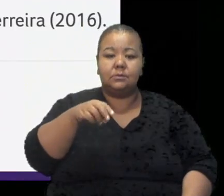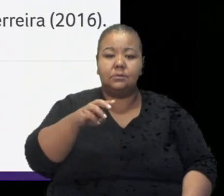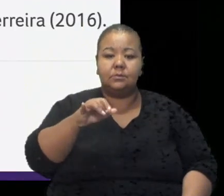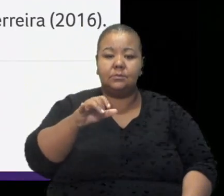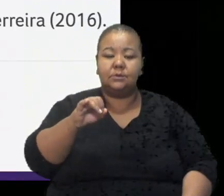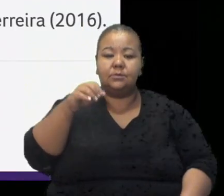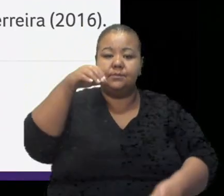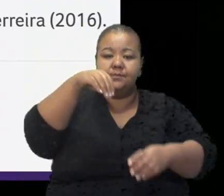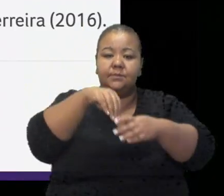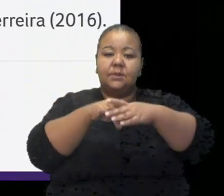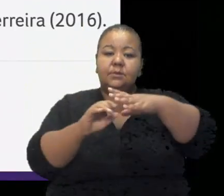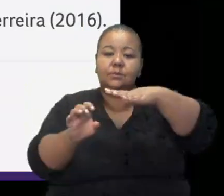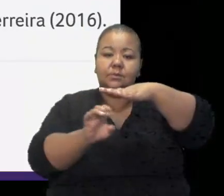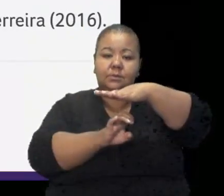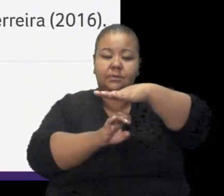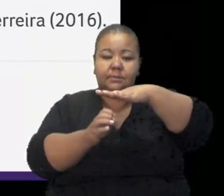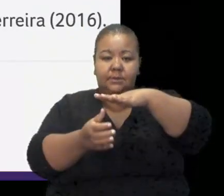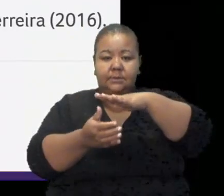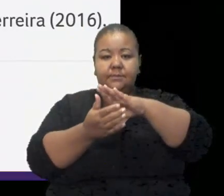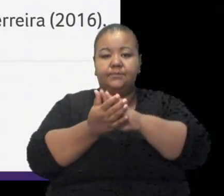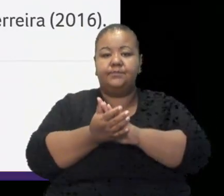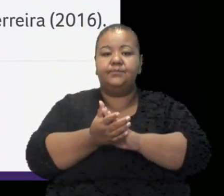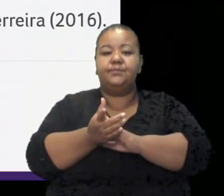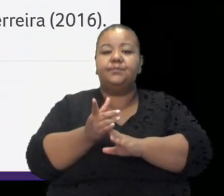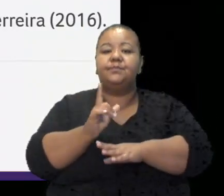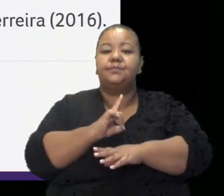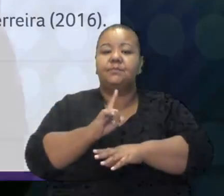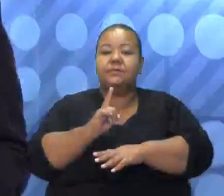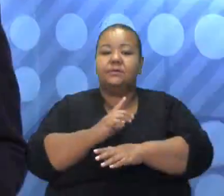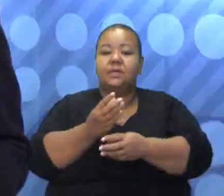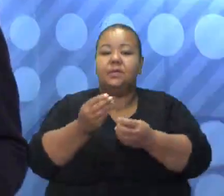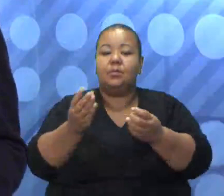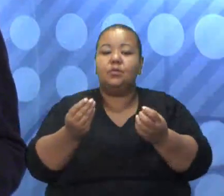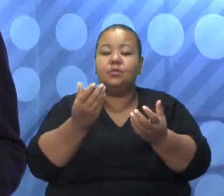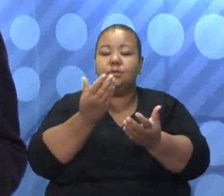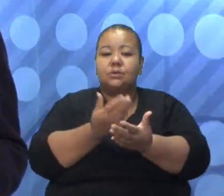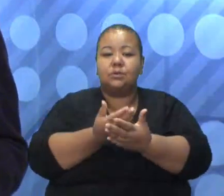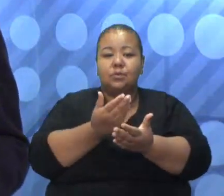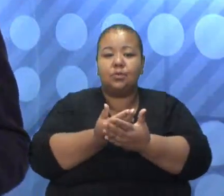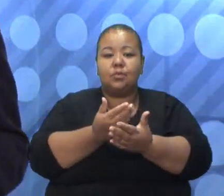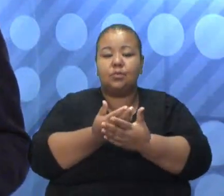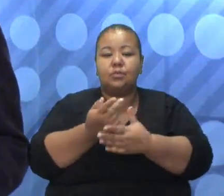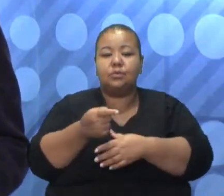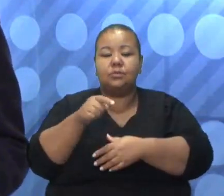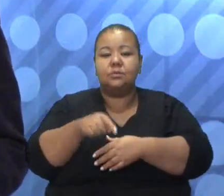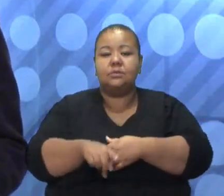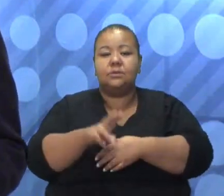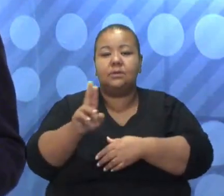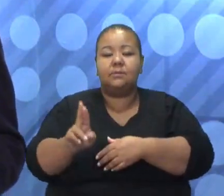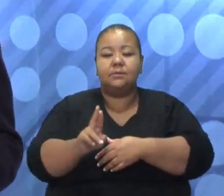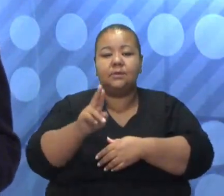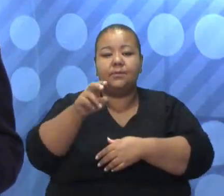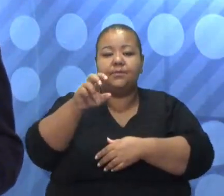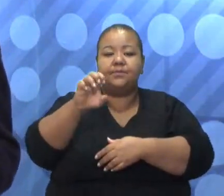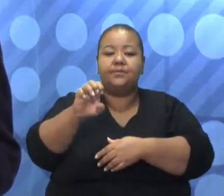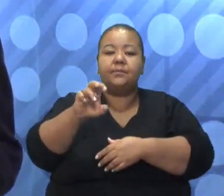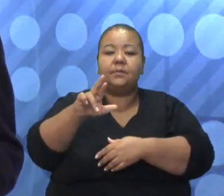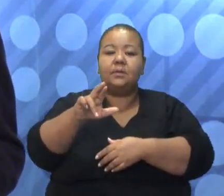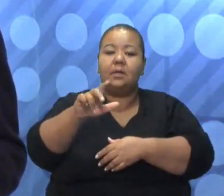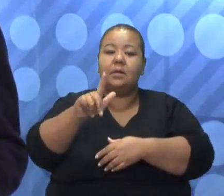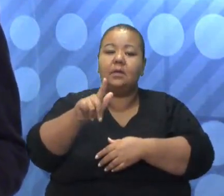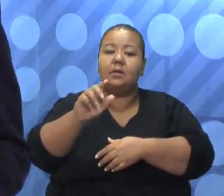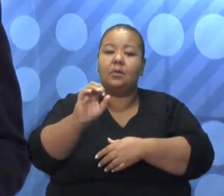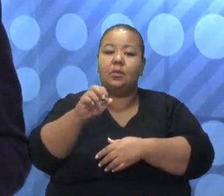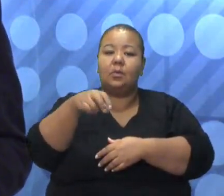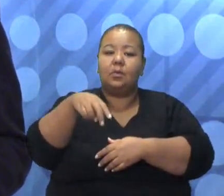da empresa. Tem muitos estudos que estudam, que trabalham com a questão da ergonomia. Como a gente vai